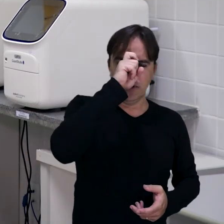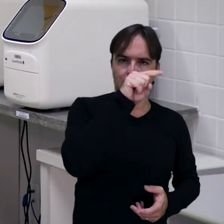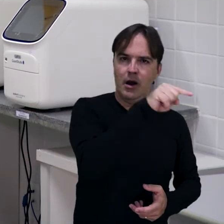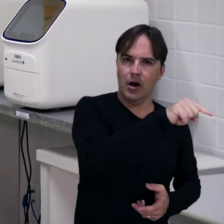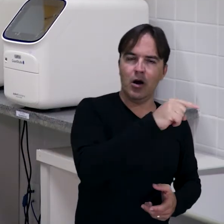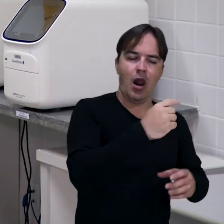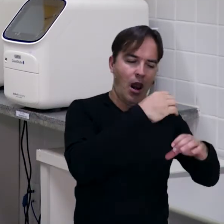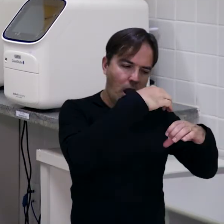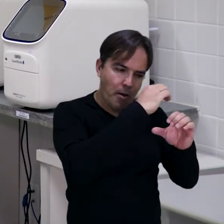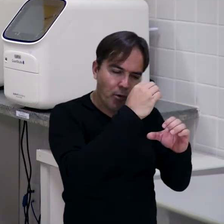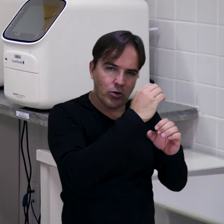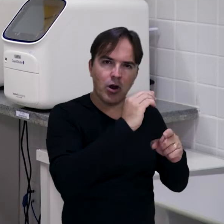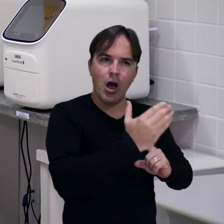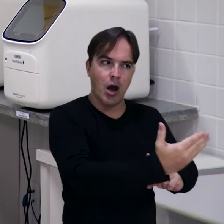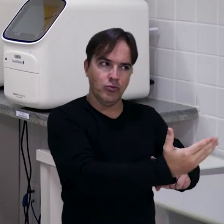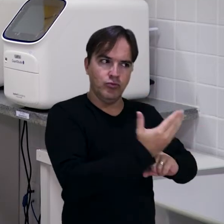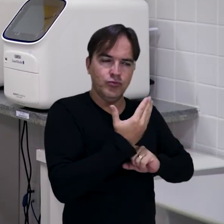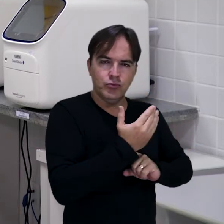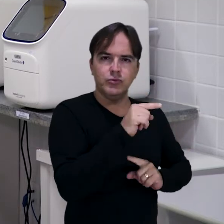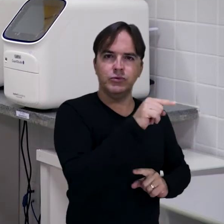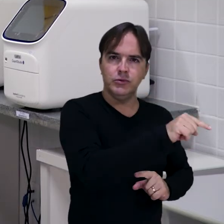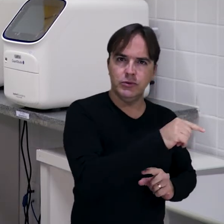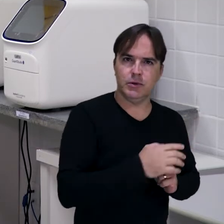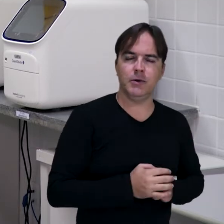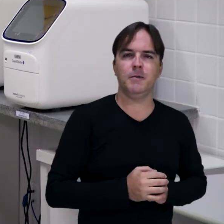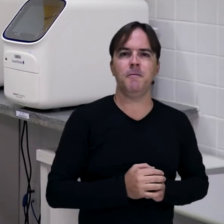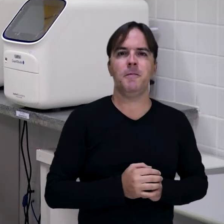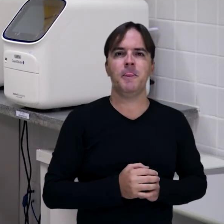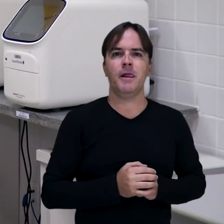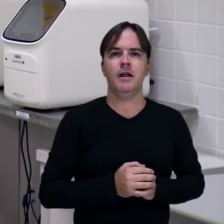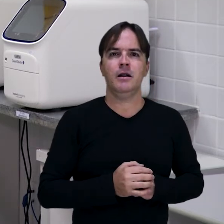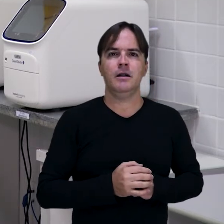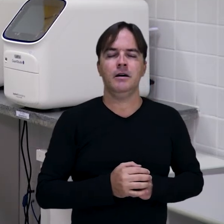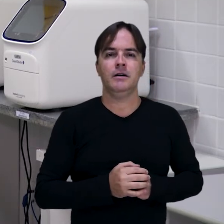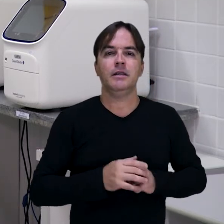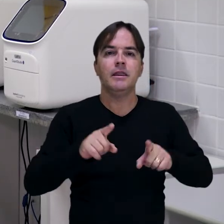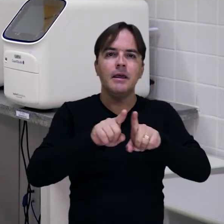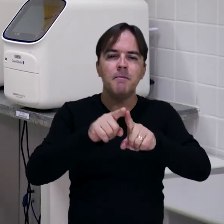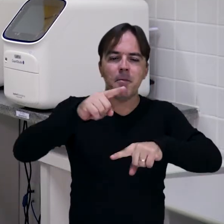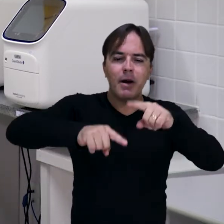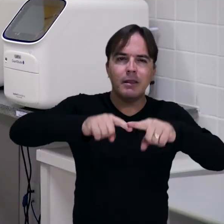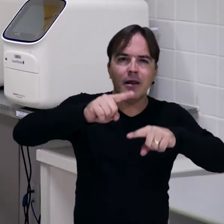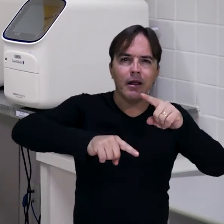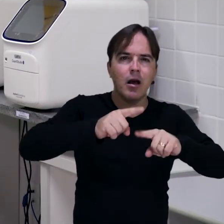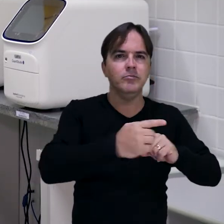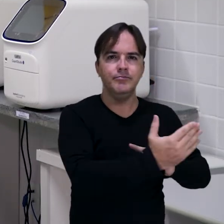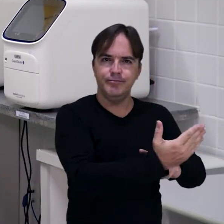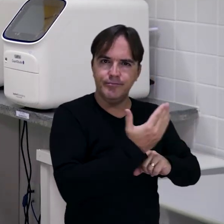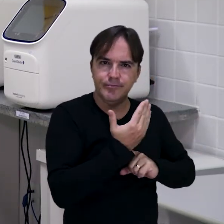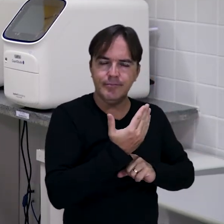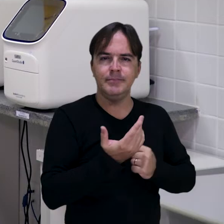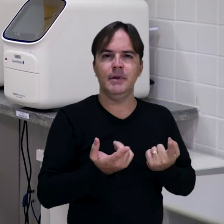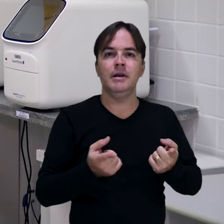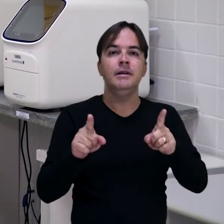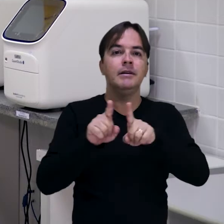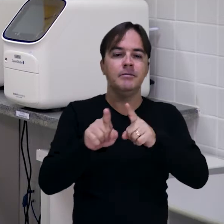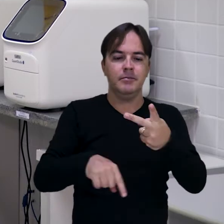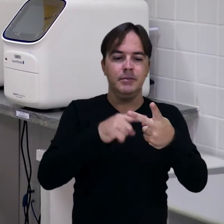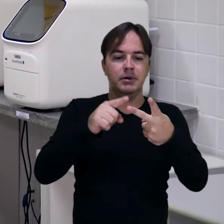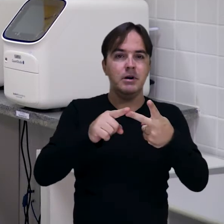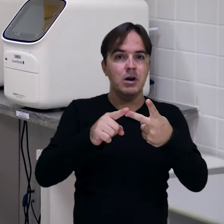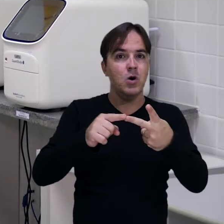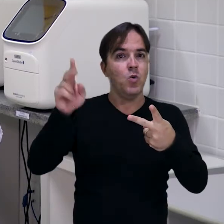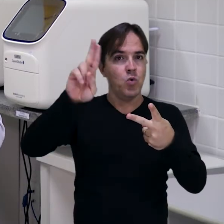do Laboratório Multiusuário de Pesquisa, com fornecimento de equipamentos, insumos. Nós temos a participação